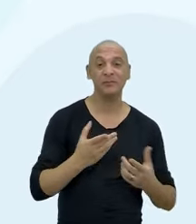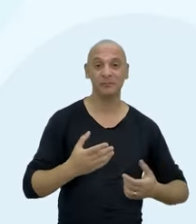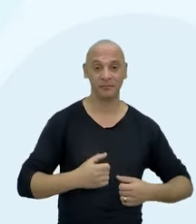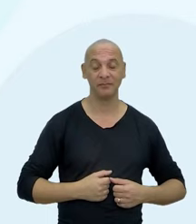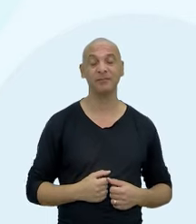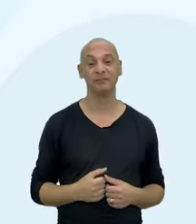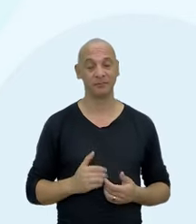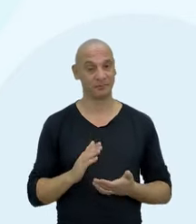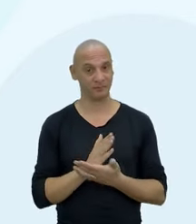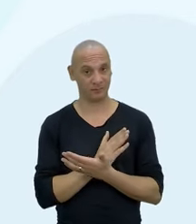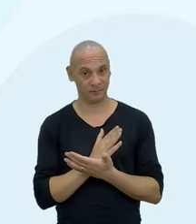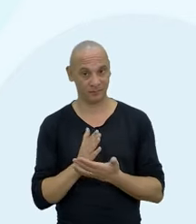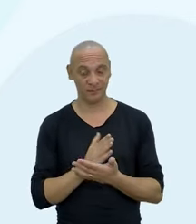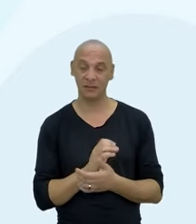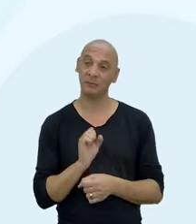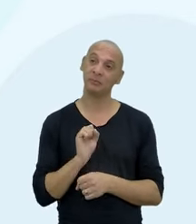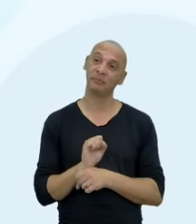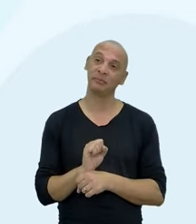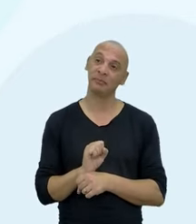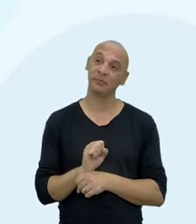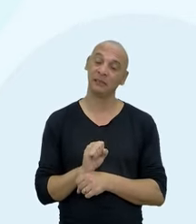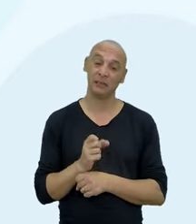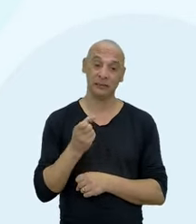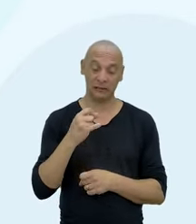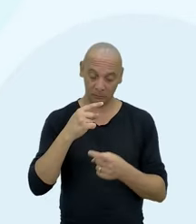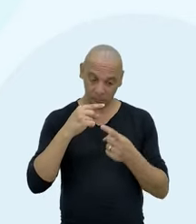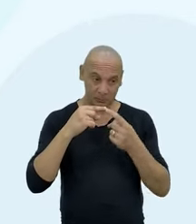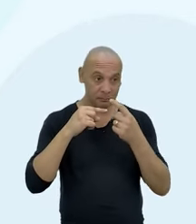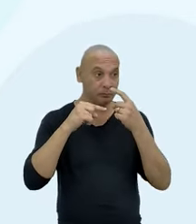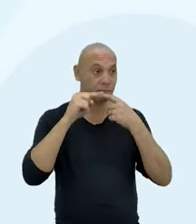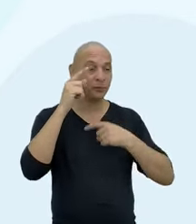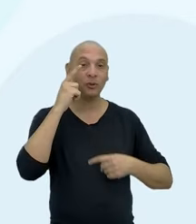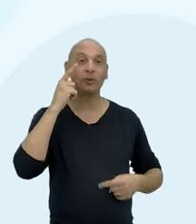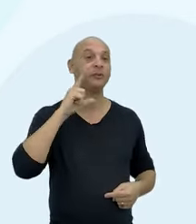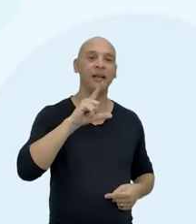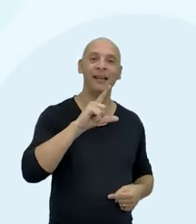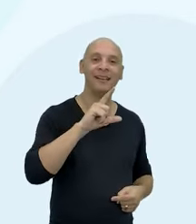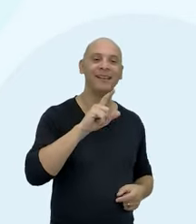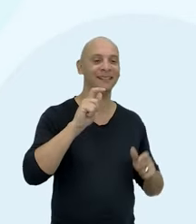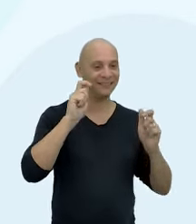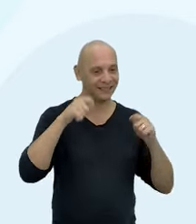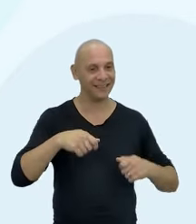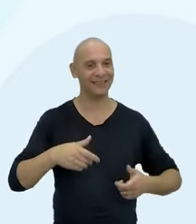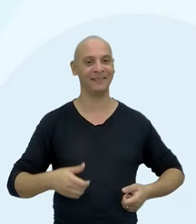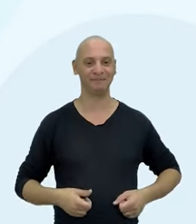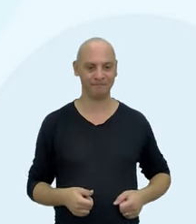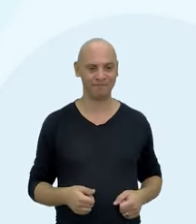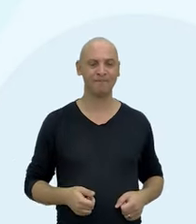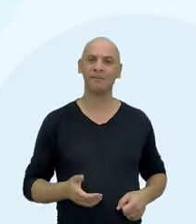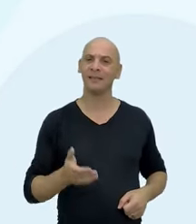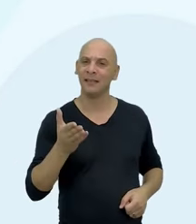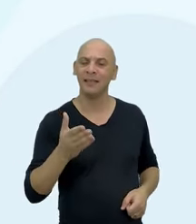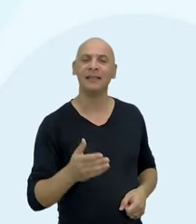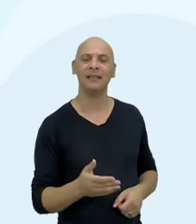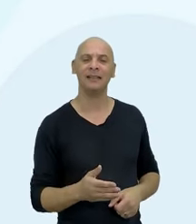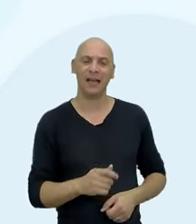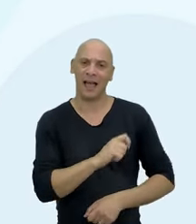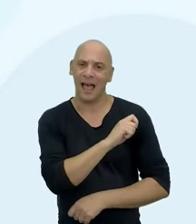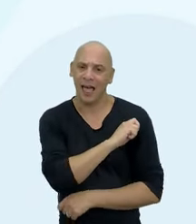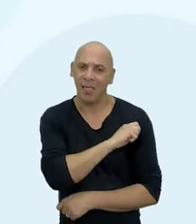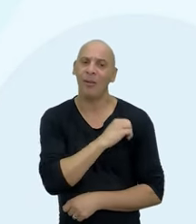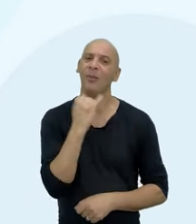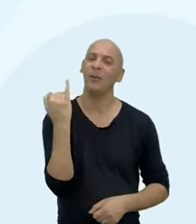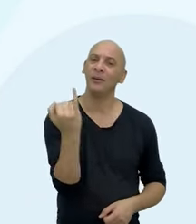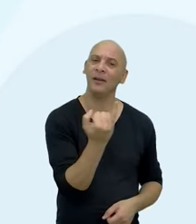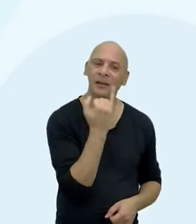tabuada da ele para no início não se ele superou essa fase que mais eu posso fazer então manter o estudante o